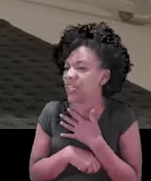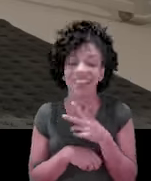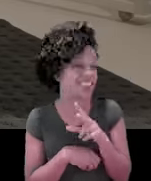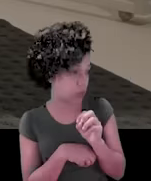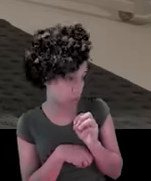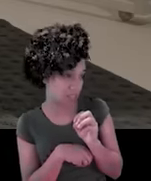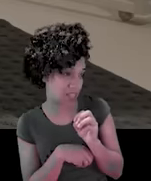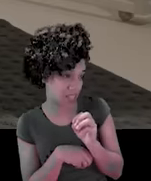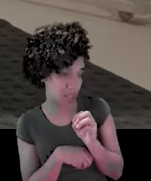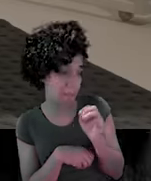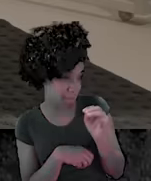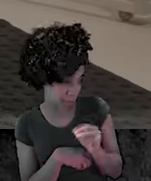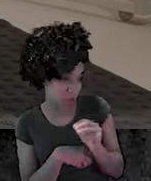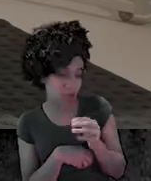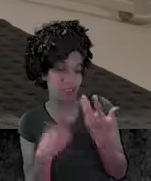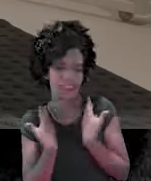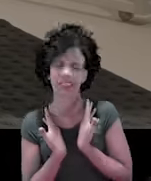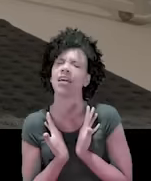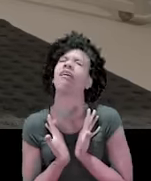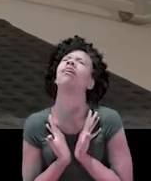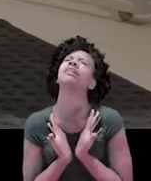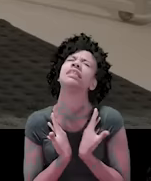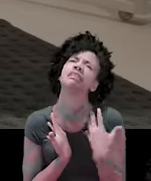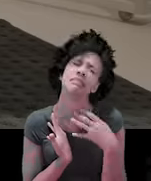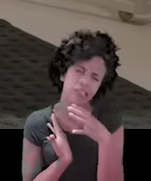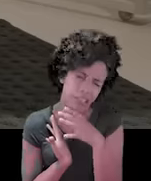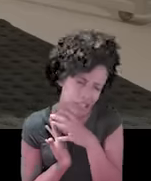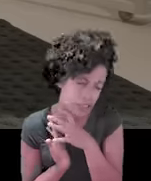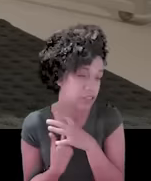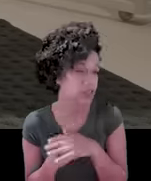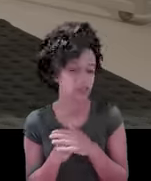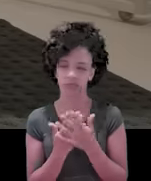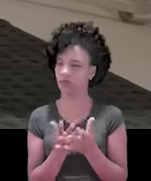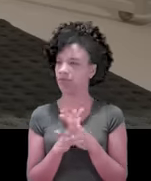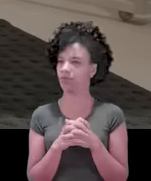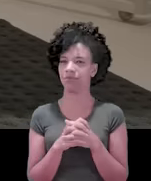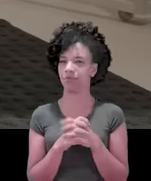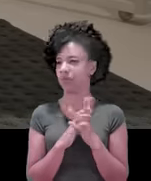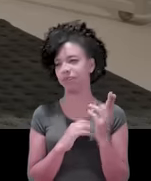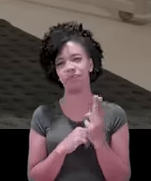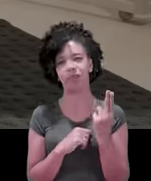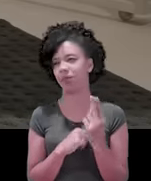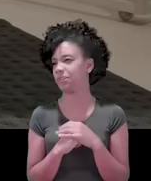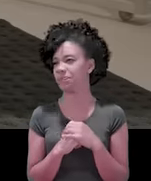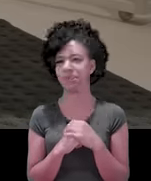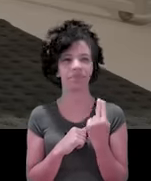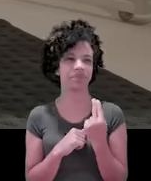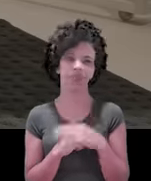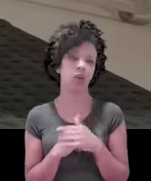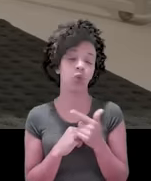50 metros está cansado com calor bicho aí eu falei assim não é e não vai ter que